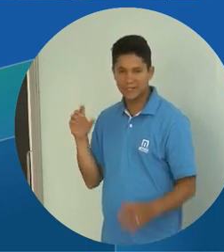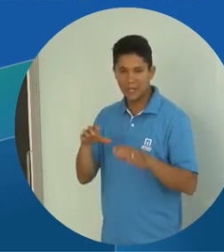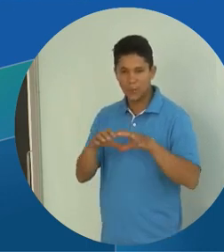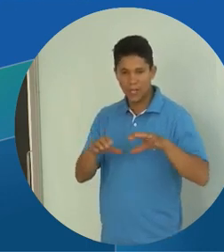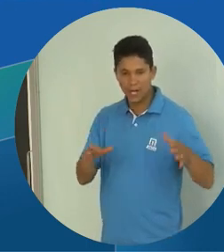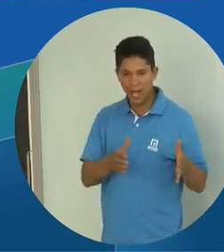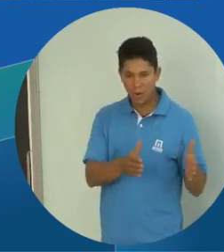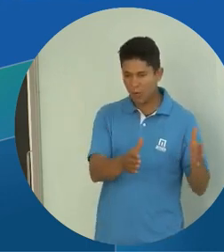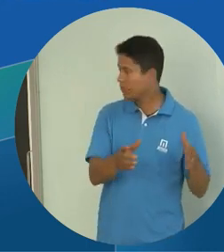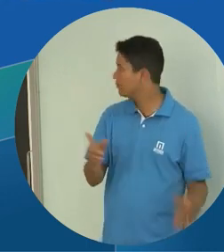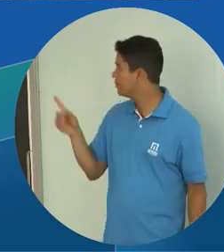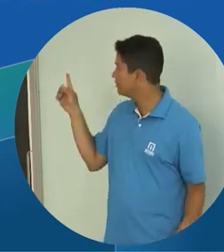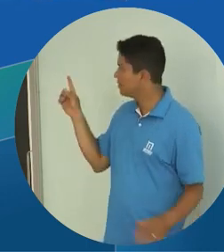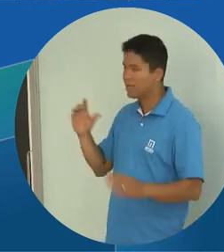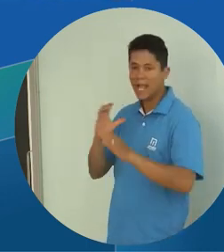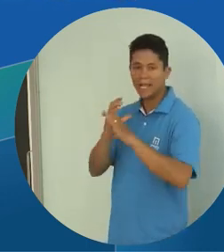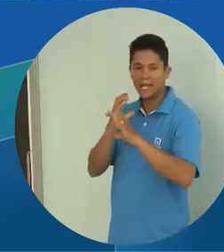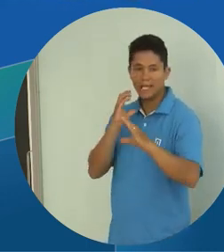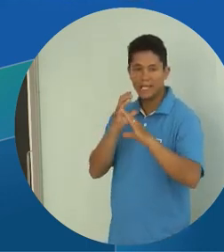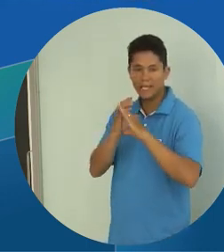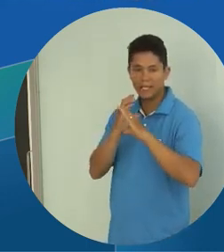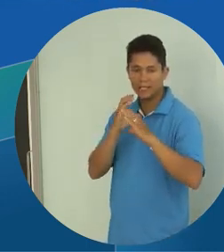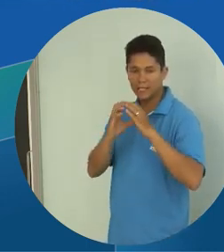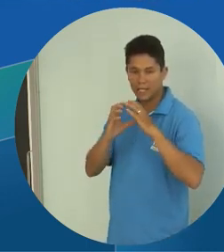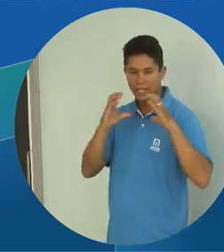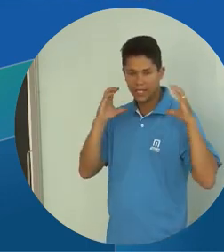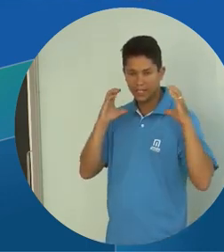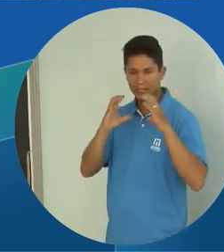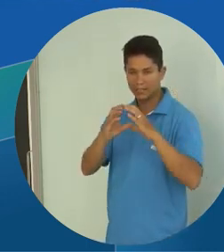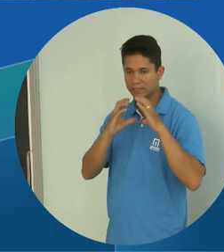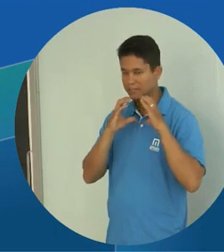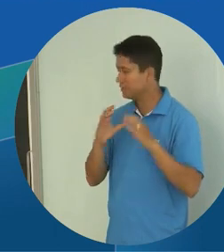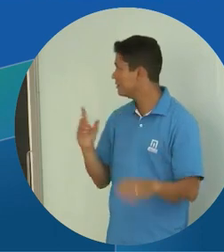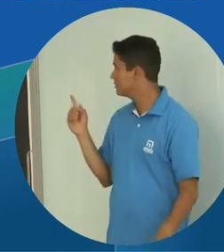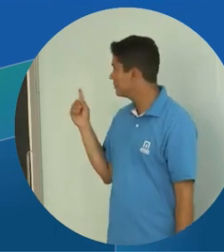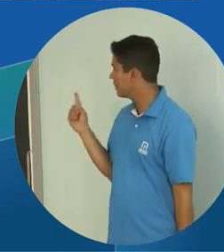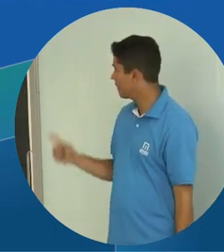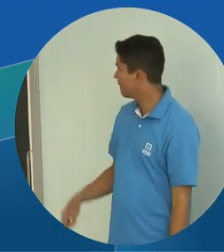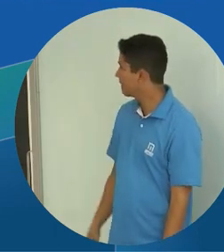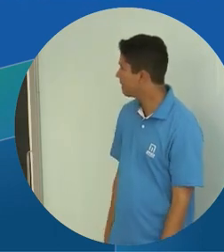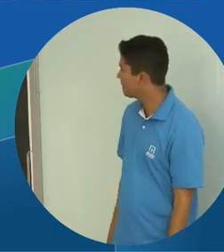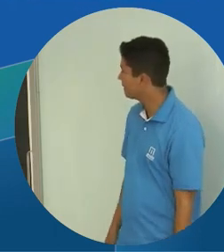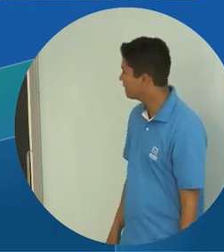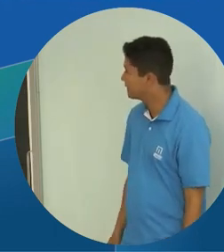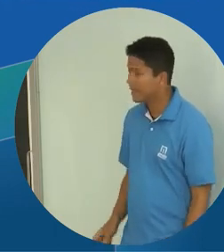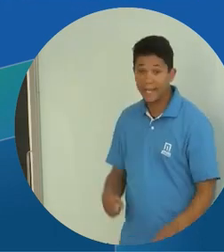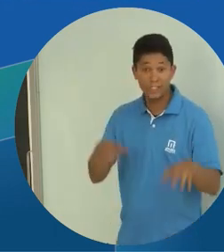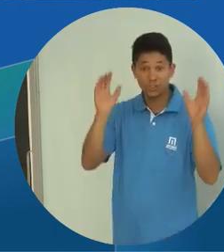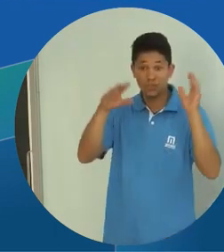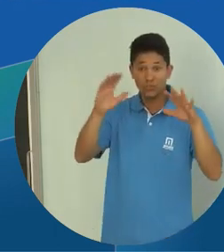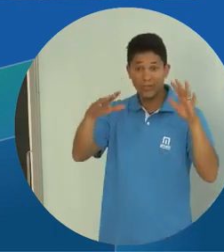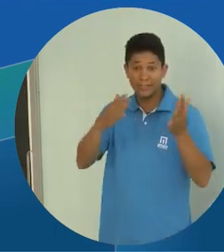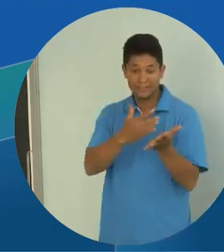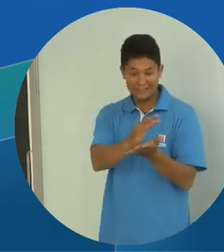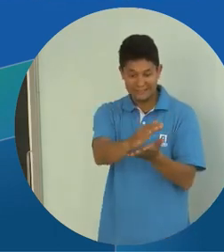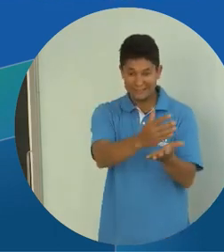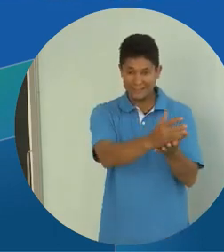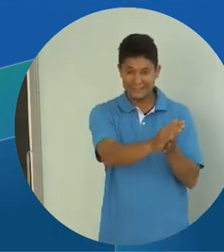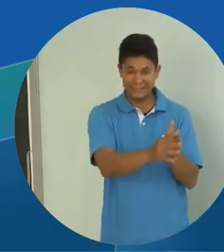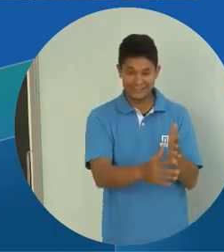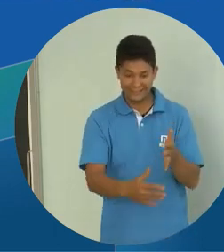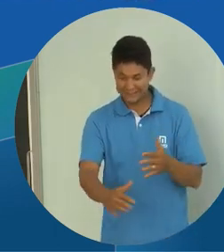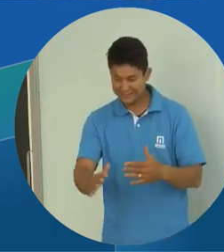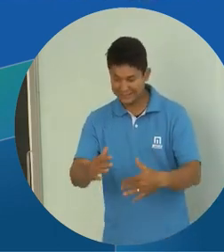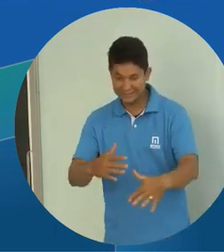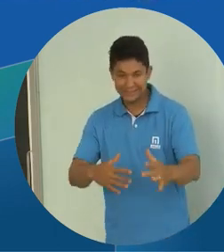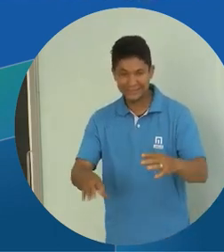de energia. Tá? O fluxo da água nesse sentido aqui. Tá? E aí a chuva veio, carregou o material debaixo do